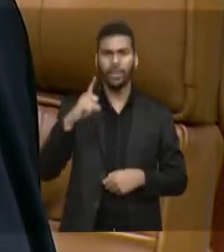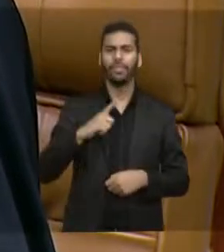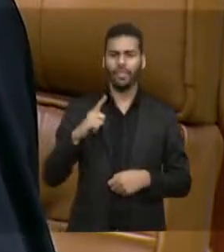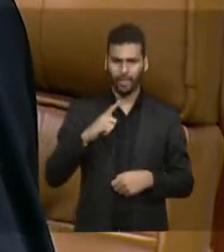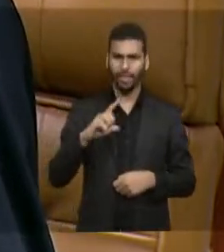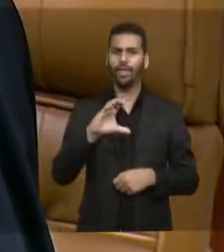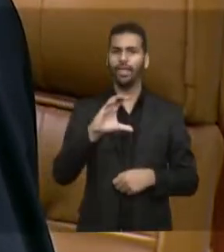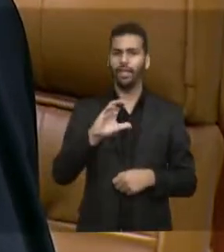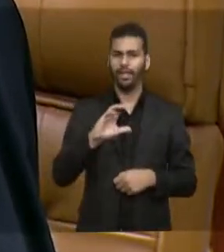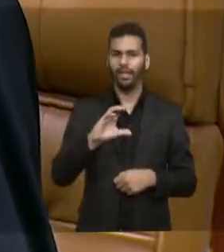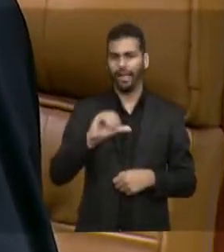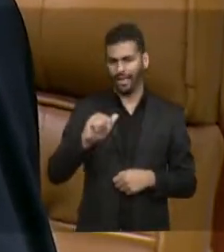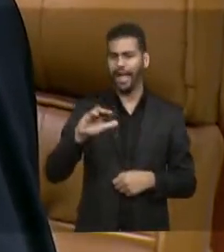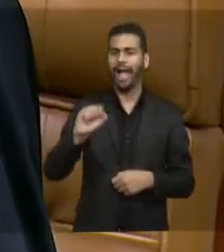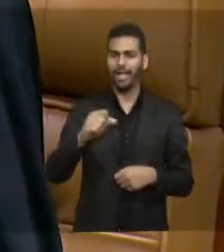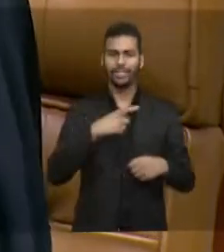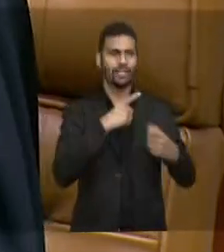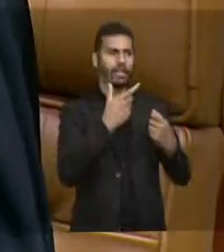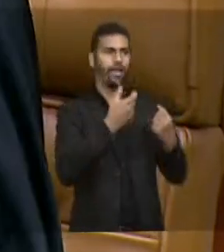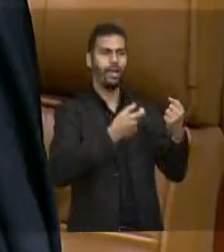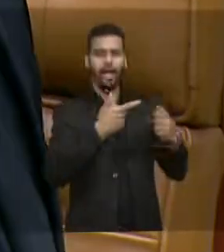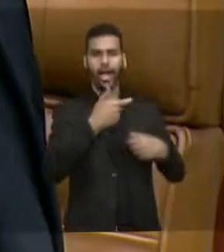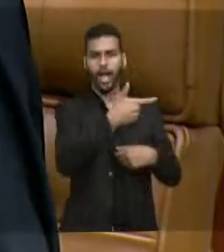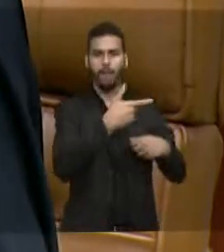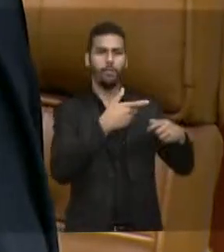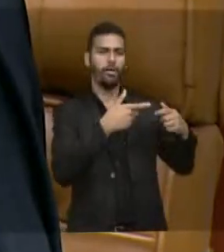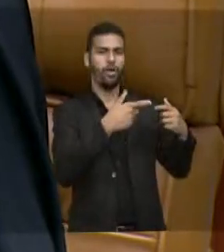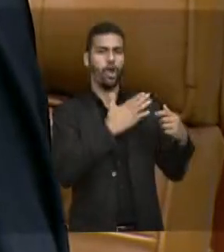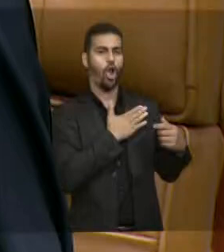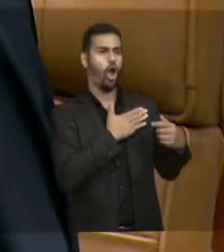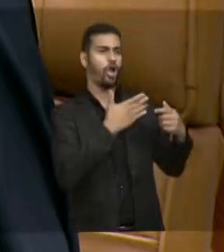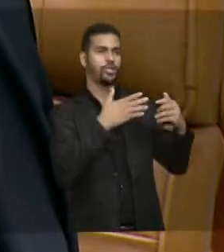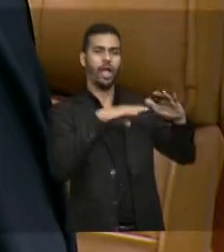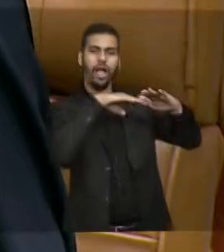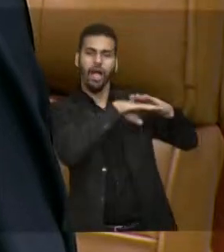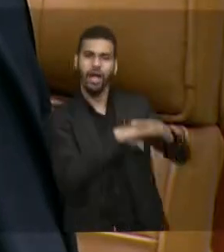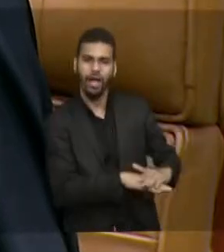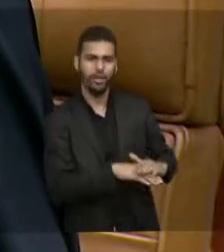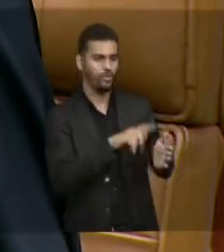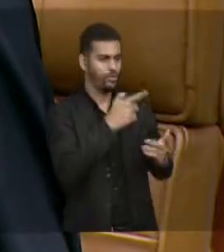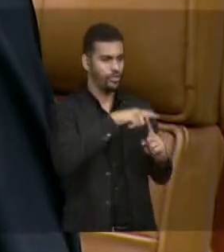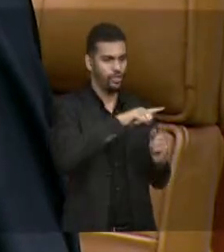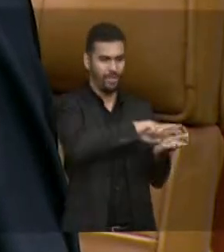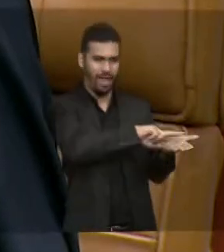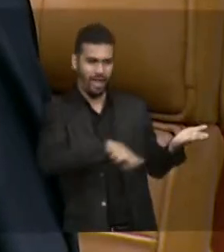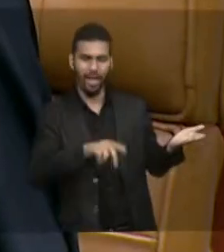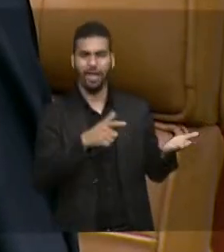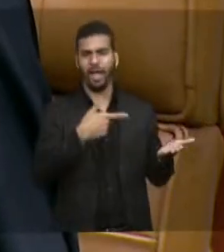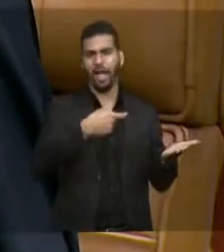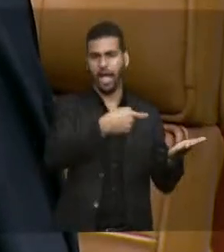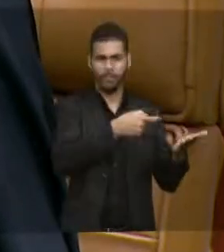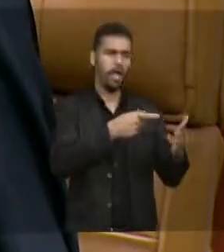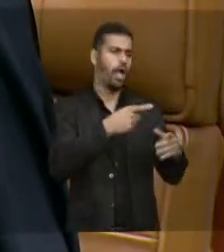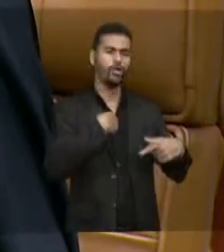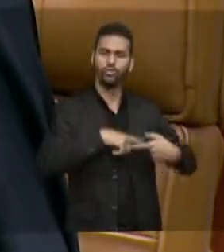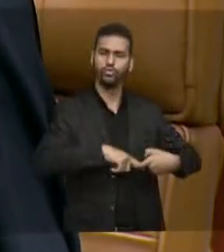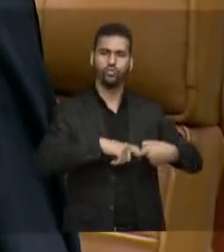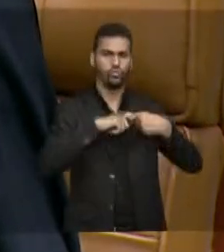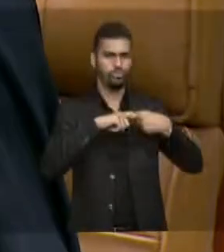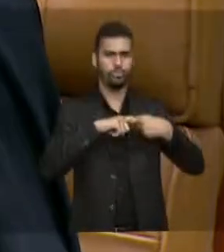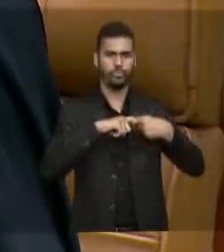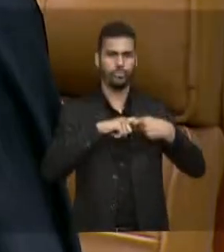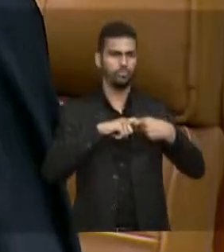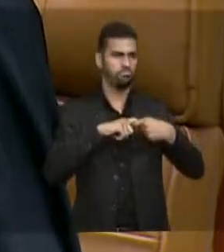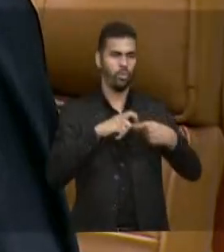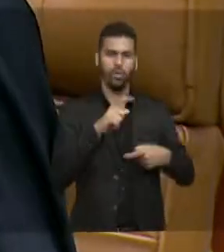colecionadores atiradores e Caçadores foram suspensos todos todos os Portes é de arma